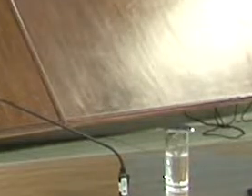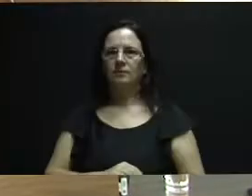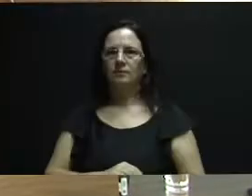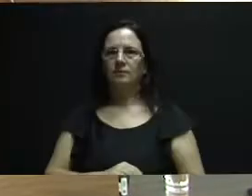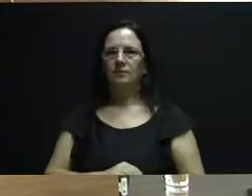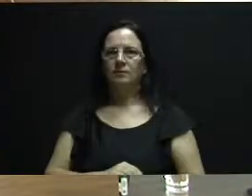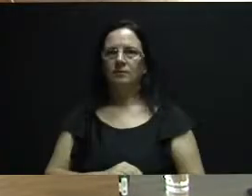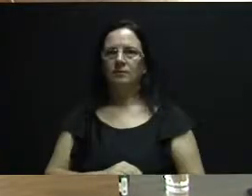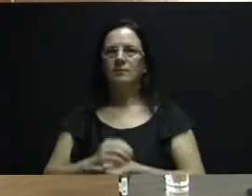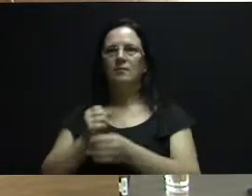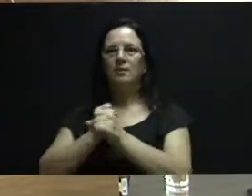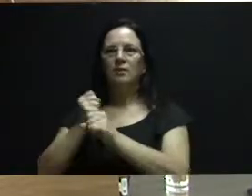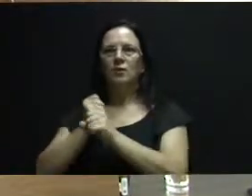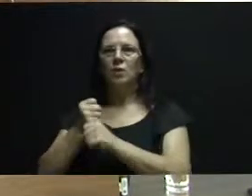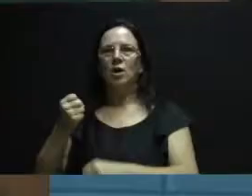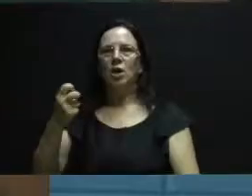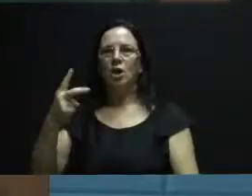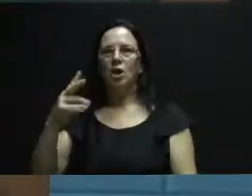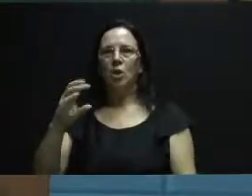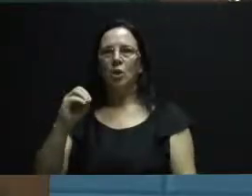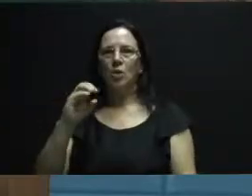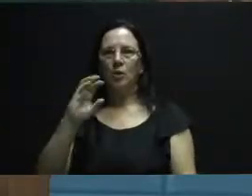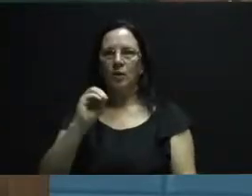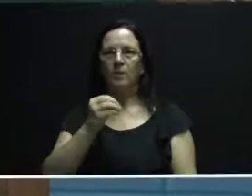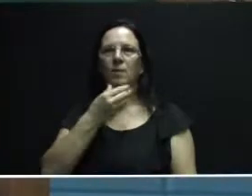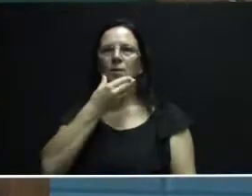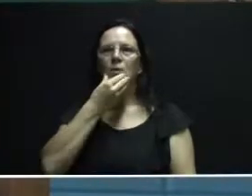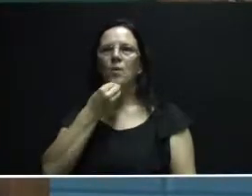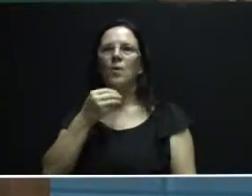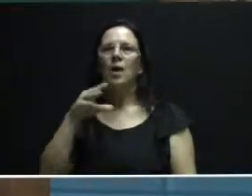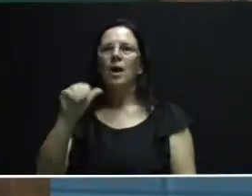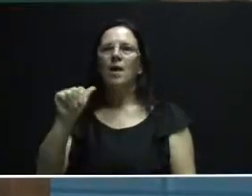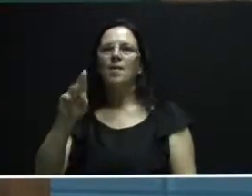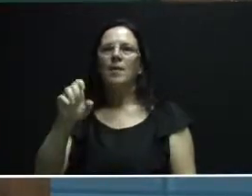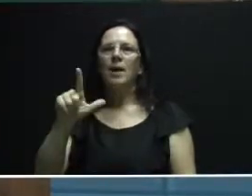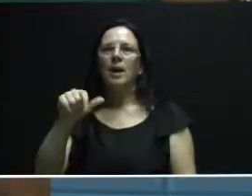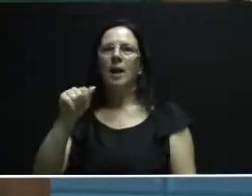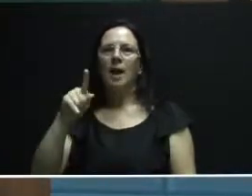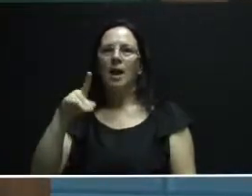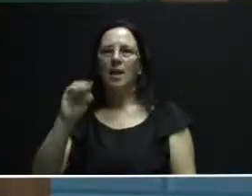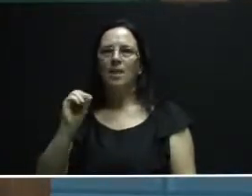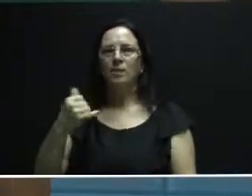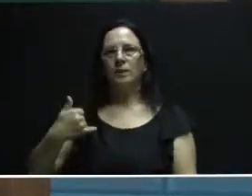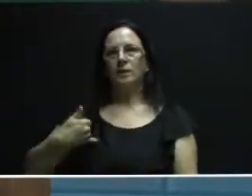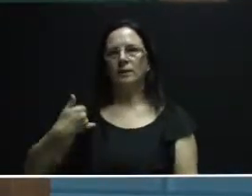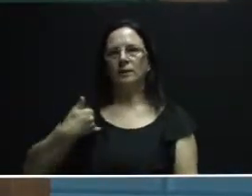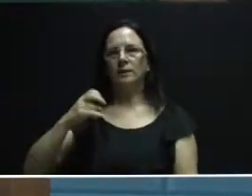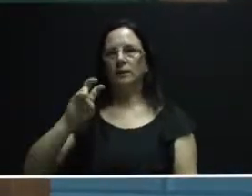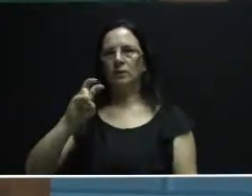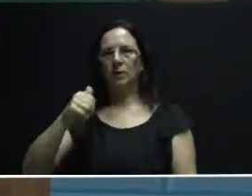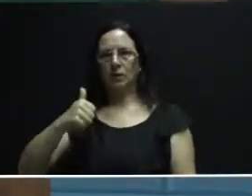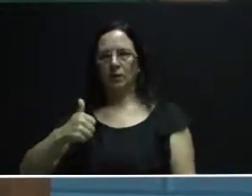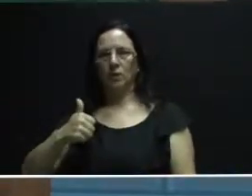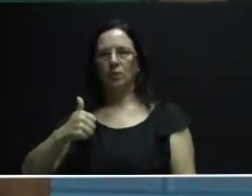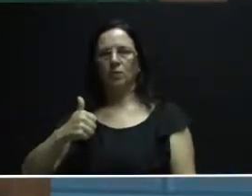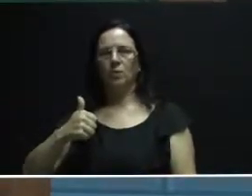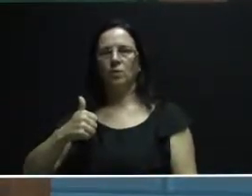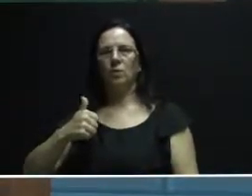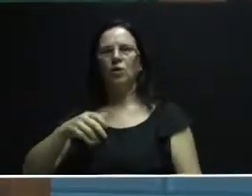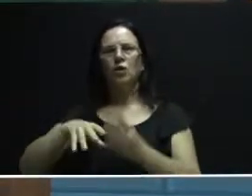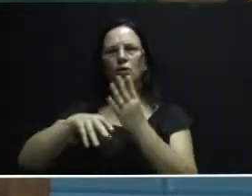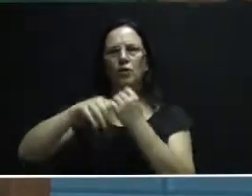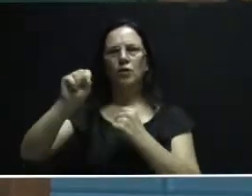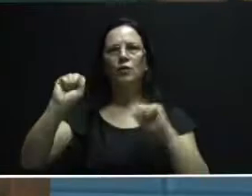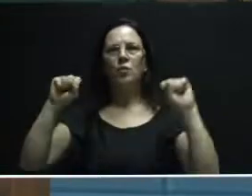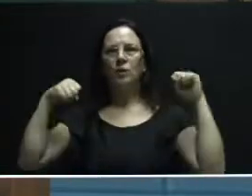Em 2000, Abelardo Tertuliano Sampaio, de 51 anos, se formou em Educação Física